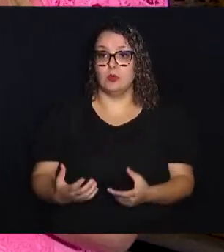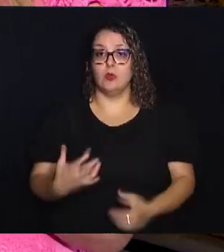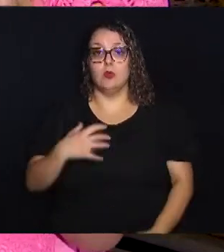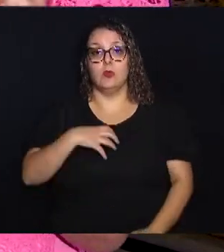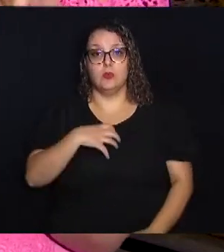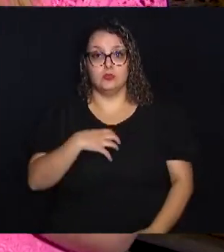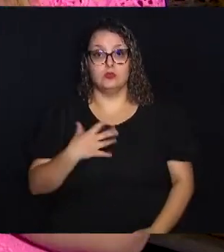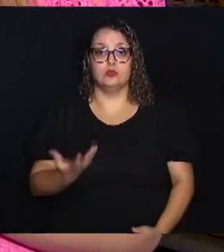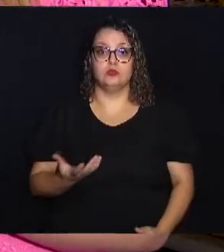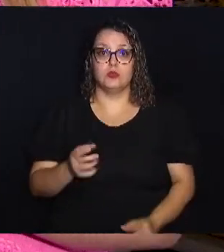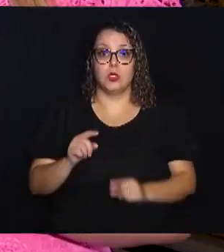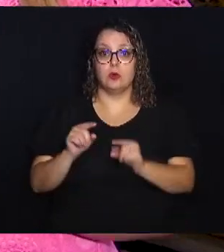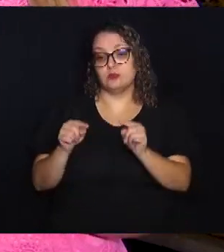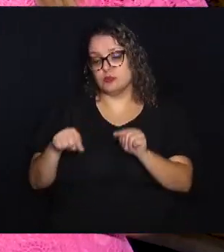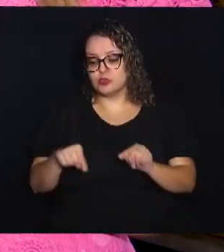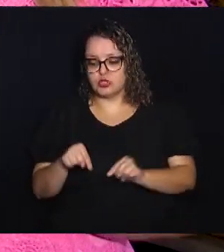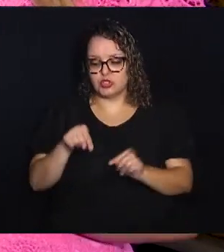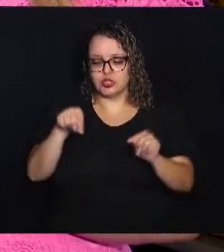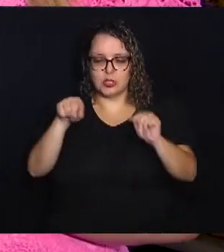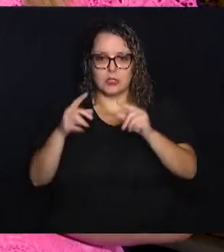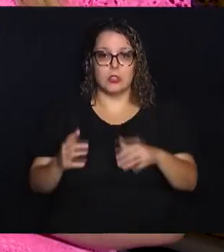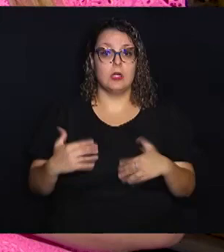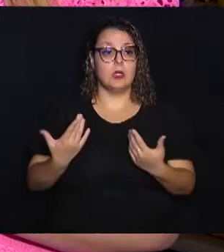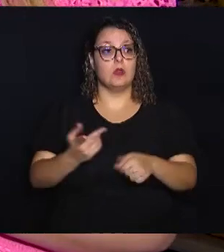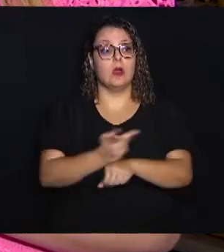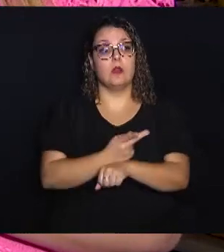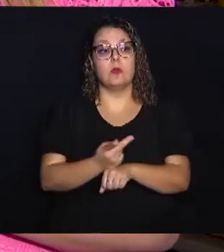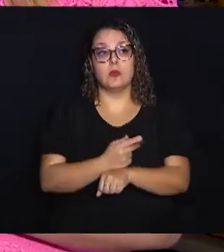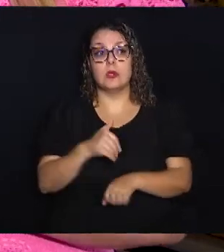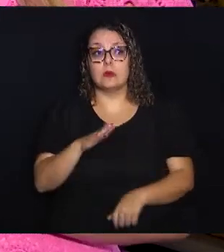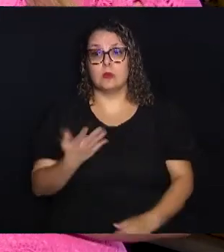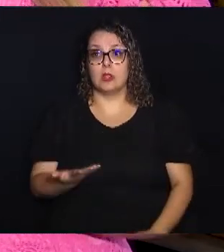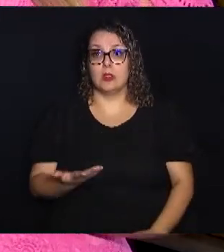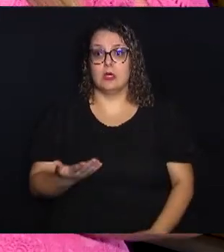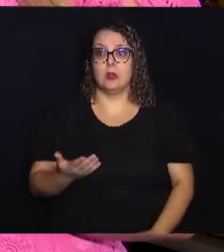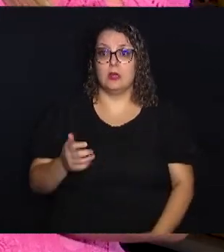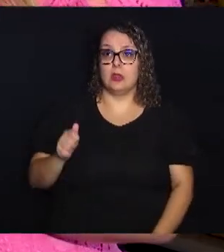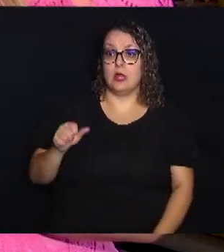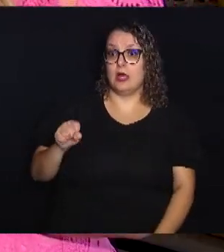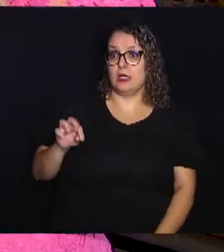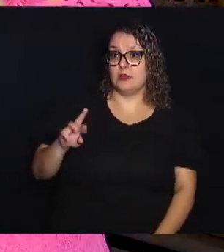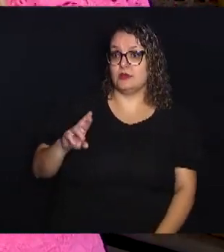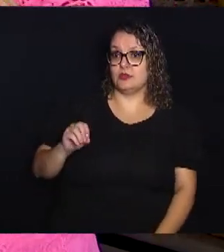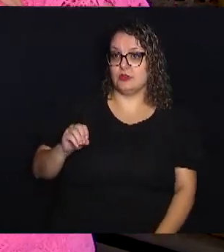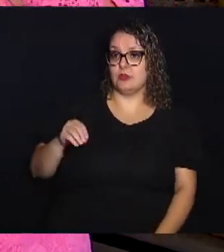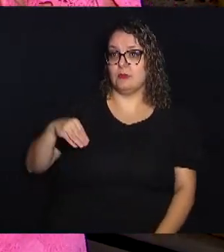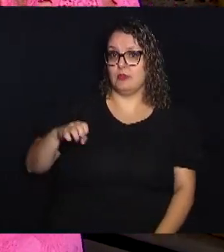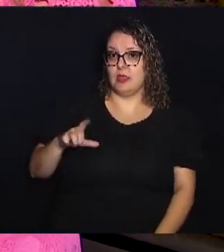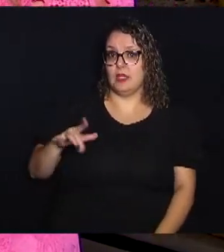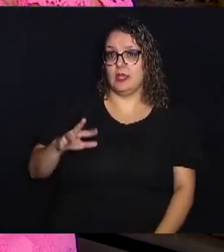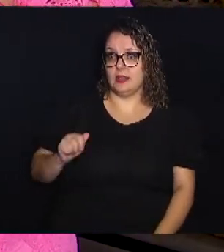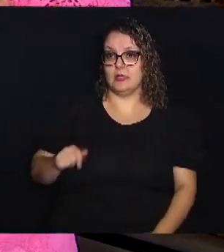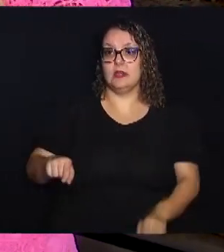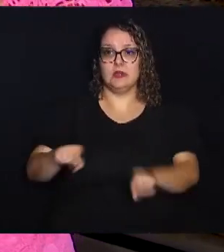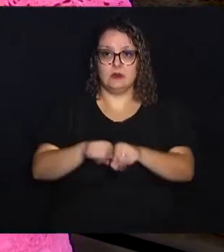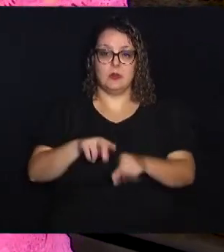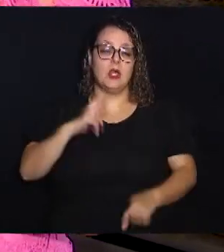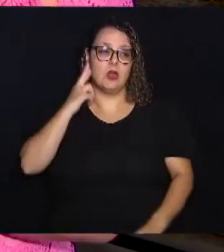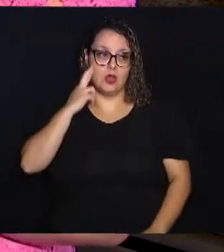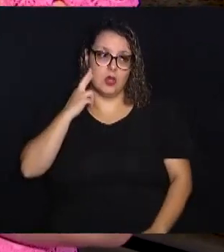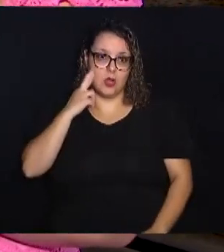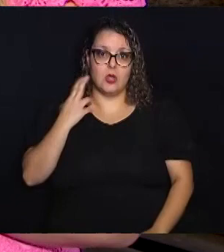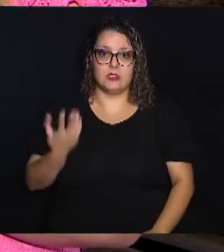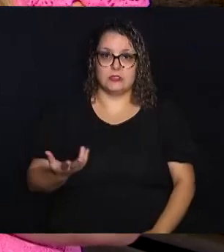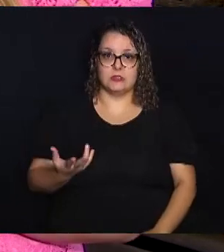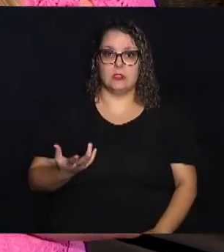assim, outros formatos, por assim dizer. Quais as flores mais procuradas pelos clientes? Austromélia e rosa, com certeza são as